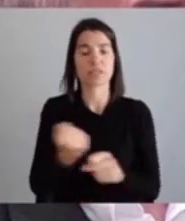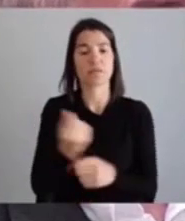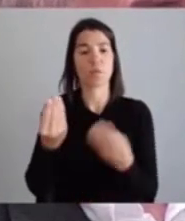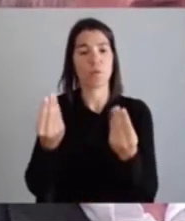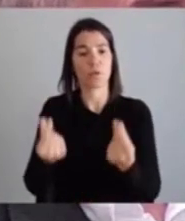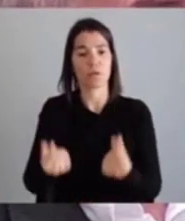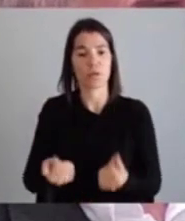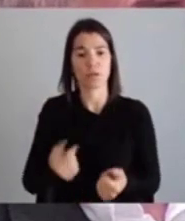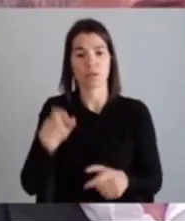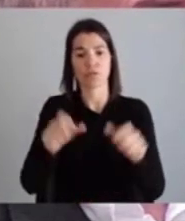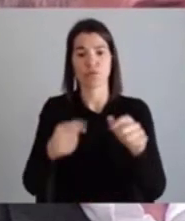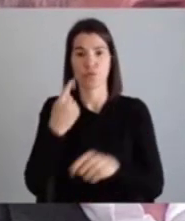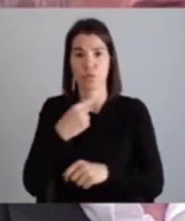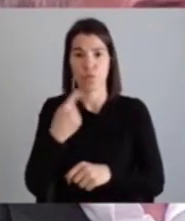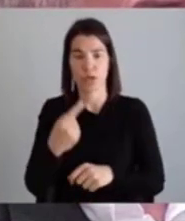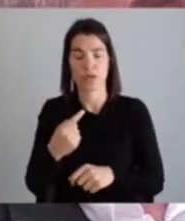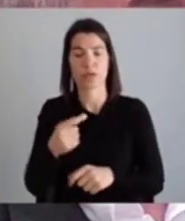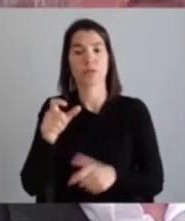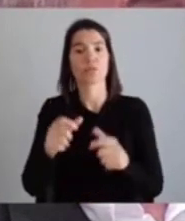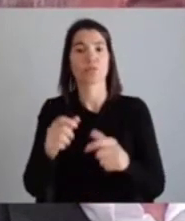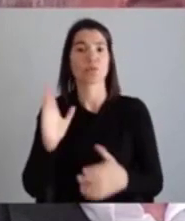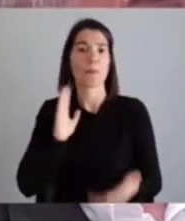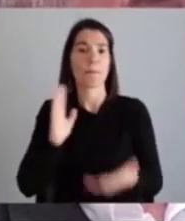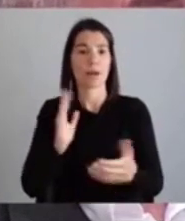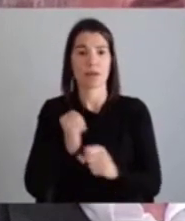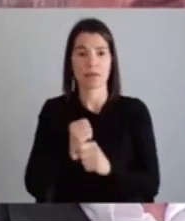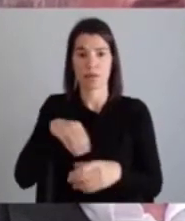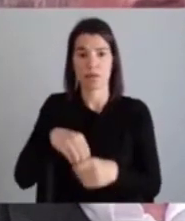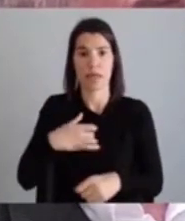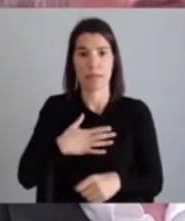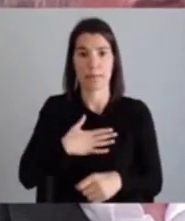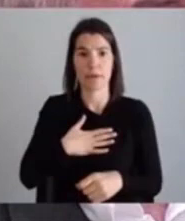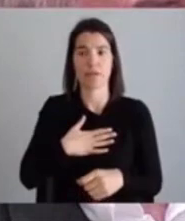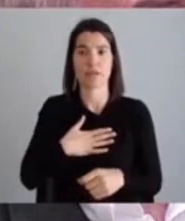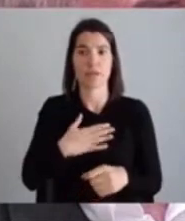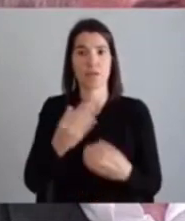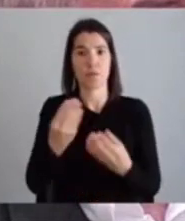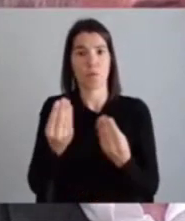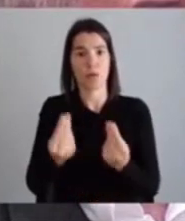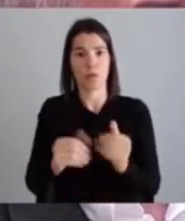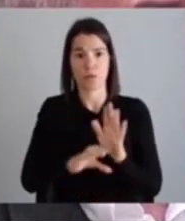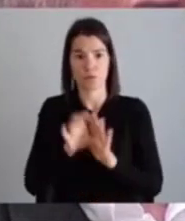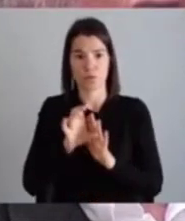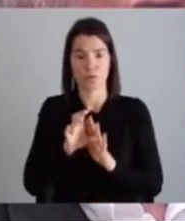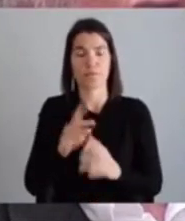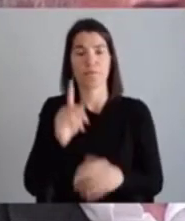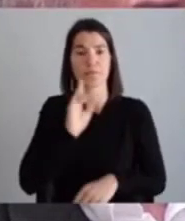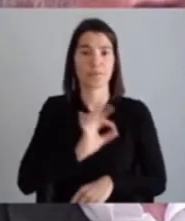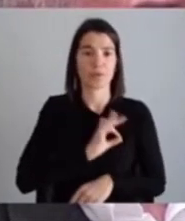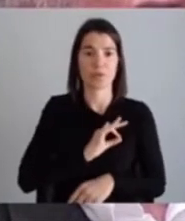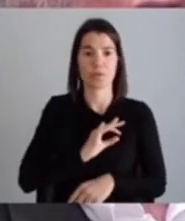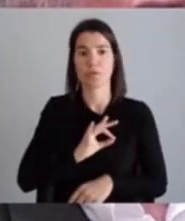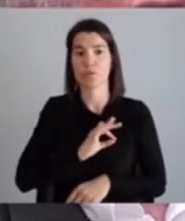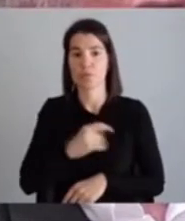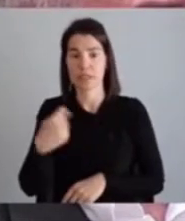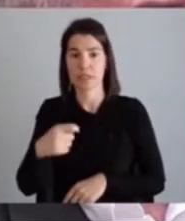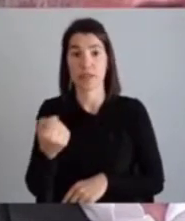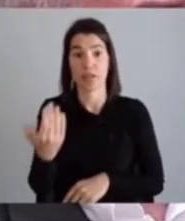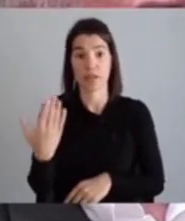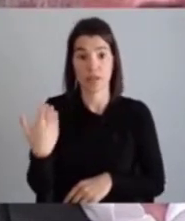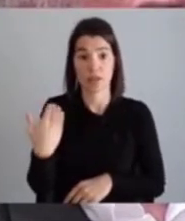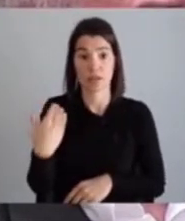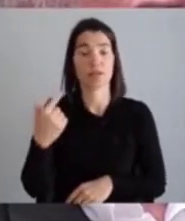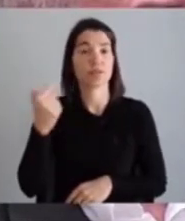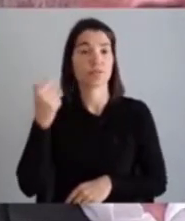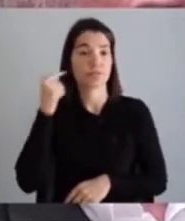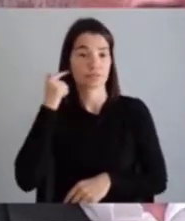e o bem-estar dos trabalhadores da empresa. Senhora Presidente, Senhor Presidente, recentemente tivemos conhecimento de